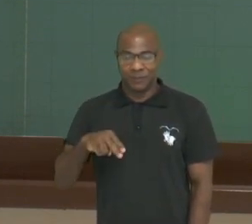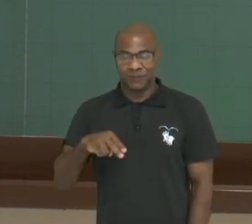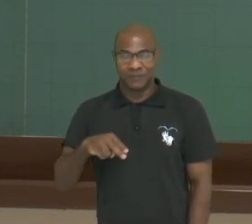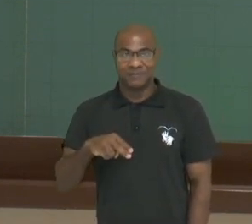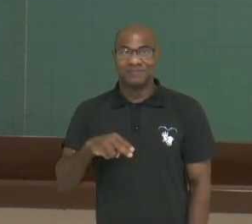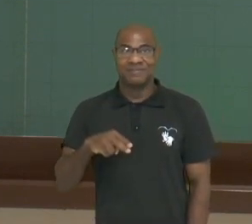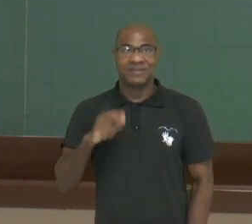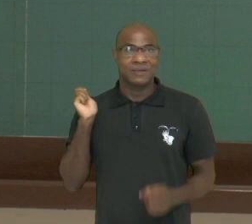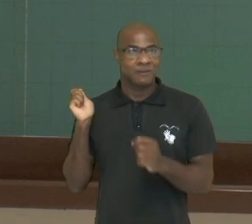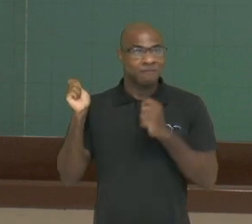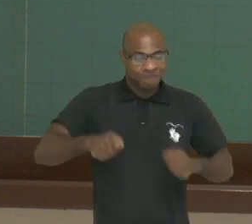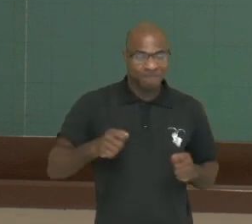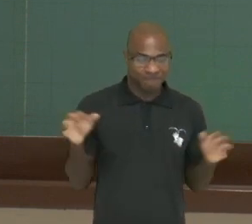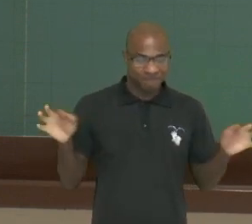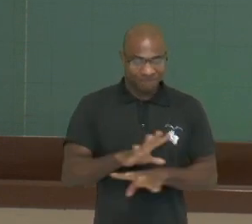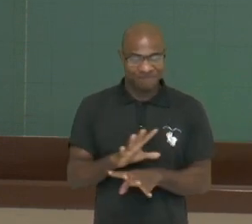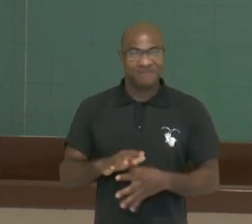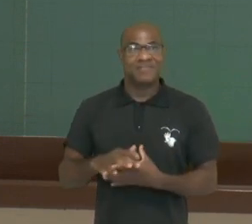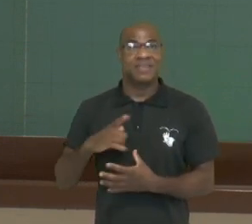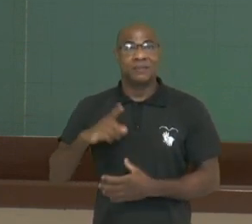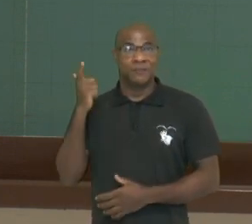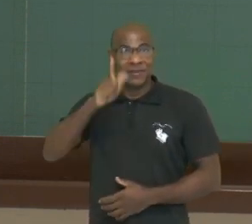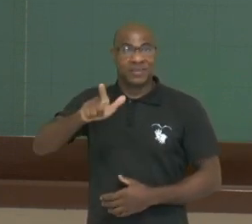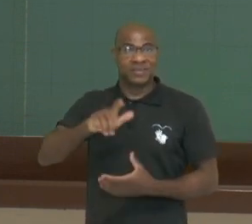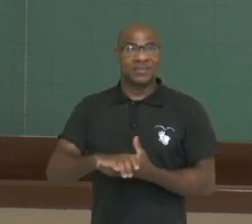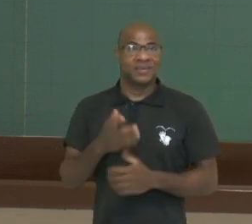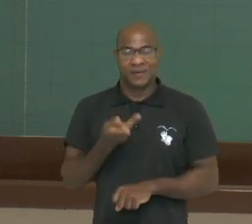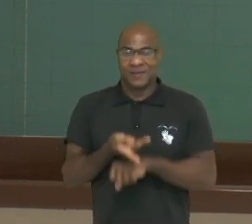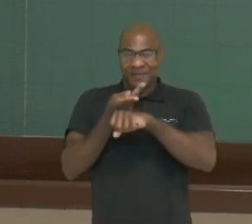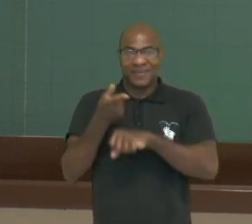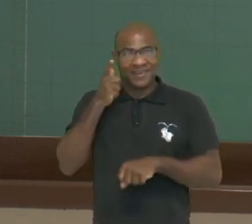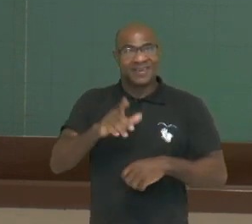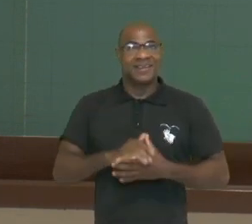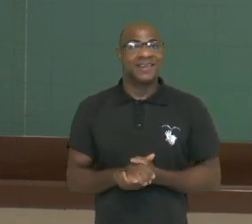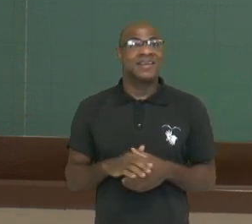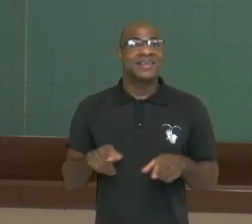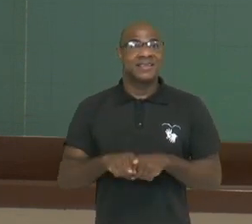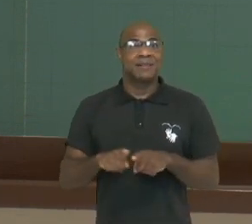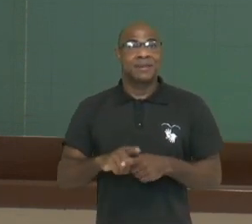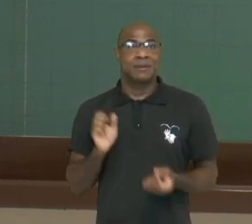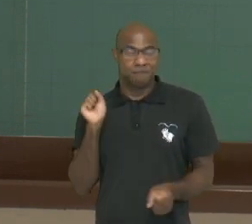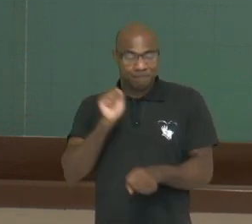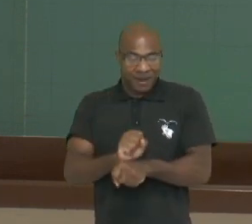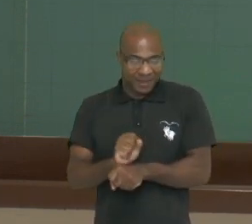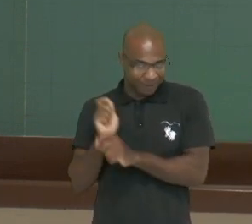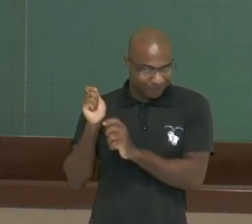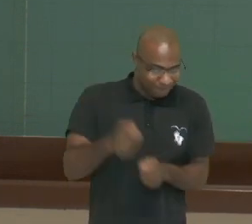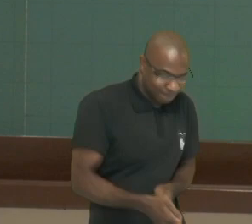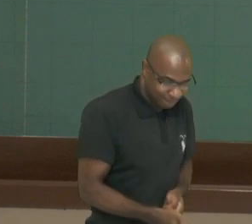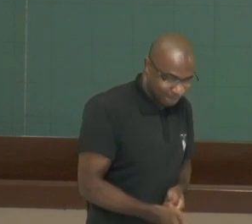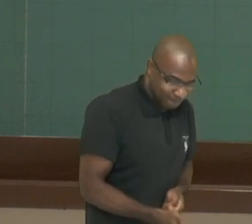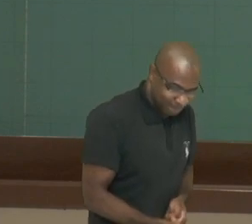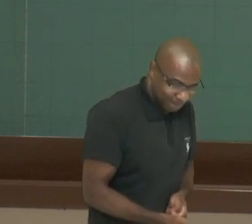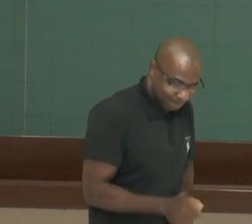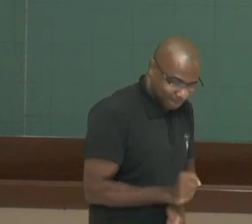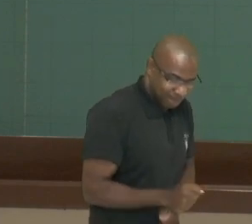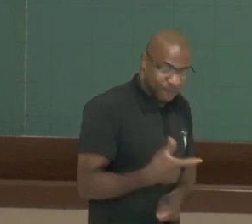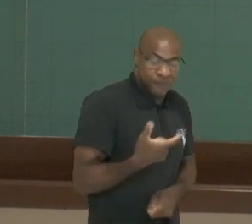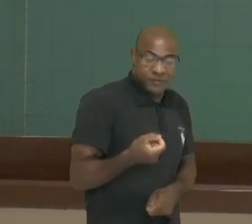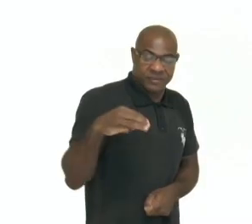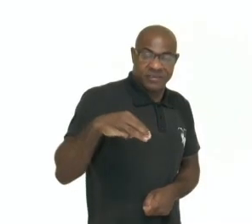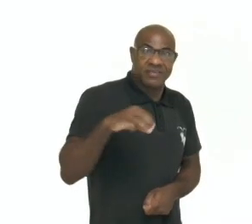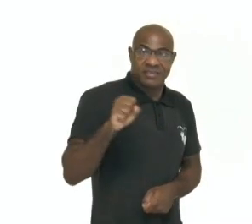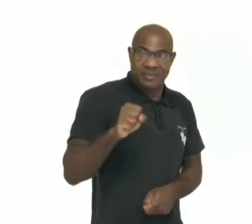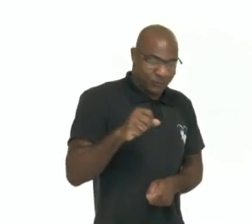luta e temos um vencedor. A imobilização do adversário por 20 segundos. Levar o adversário a